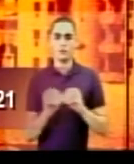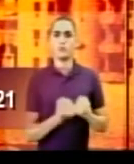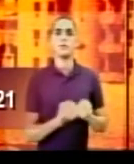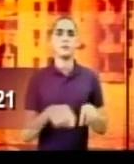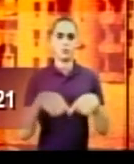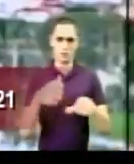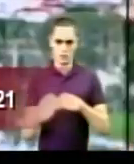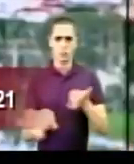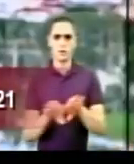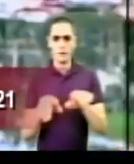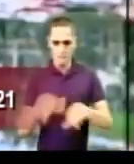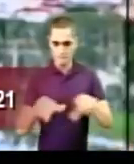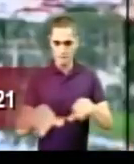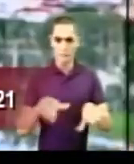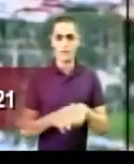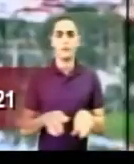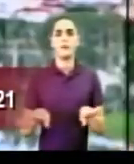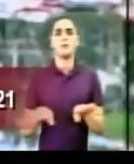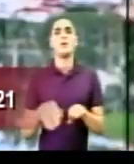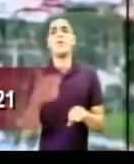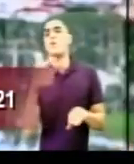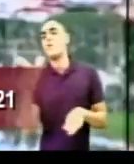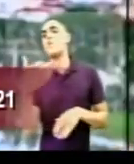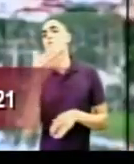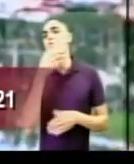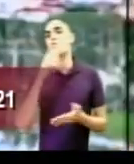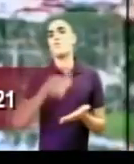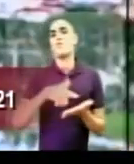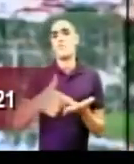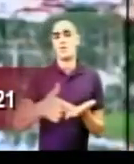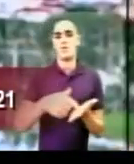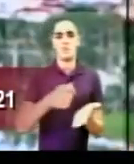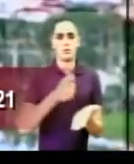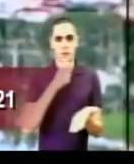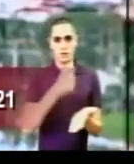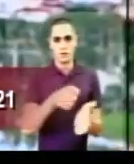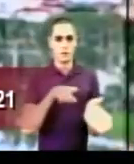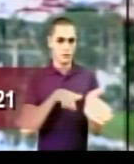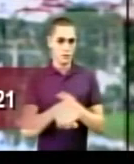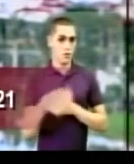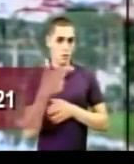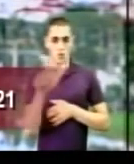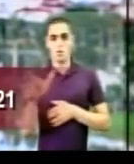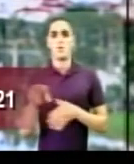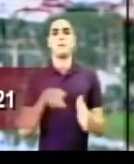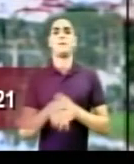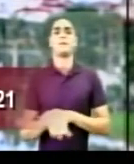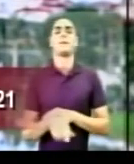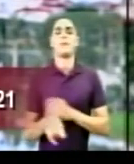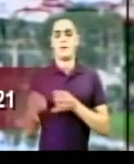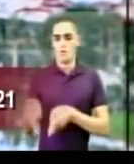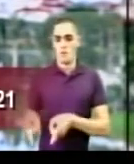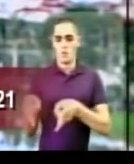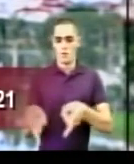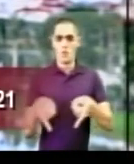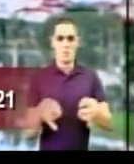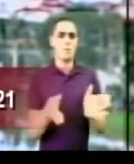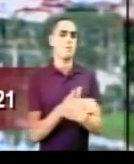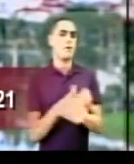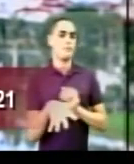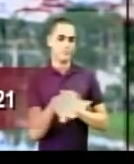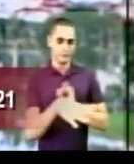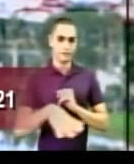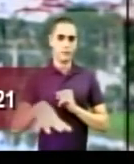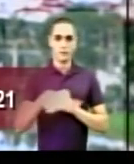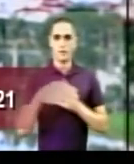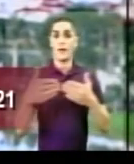trabalho. Bom, o Rodrigo tem uma outra pergunta agora em relação aos leitos. Além desses leitos de UTI que